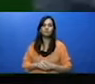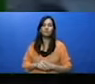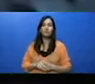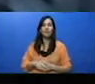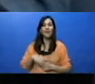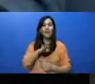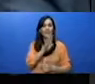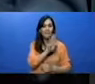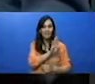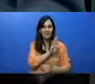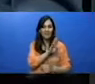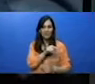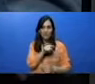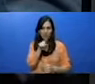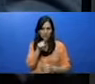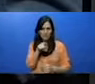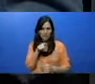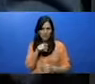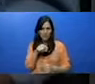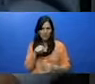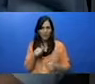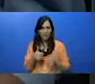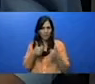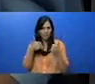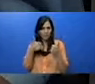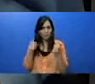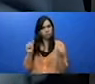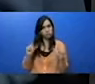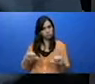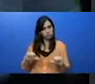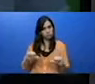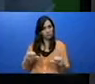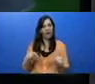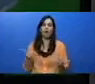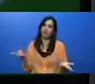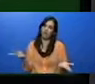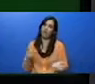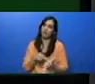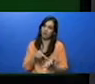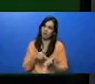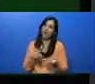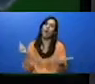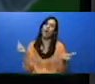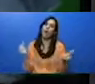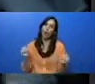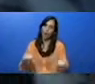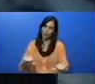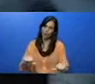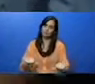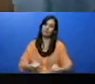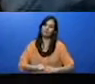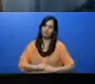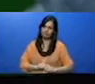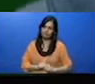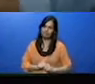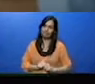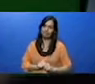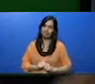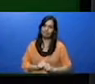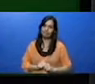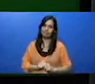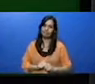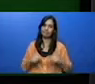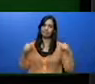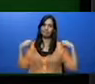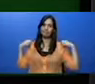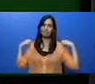Letrinha B. Você é a favor ou contra? Nós somos contra, né, crianças? Sou contra a caça e o comércio